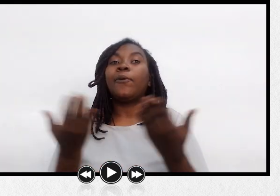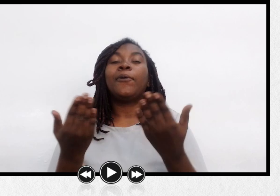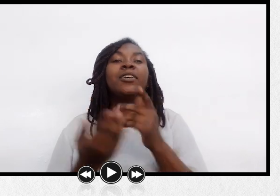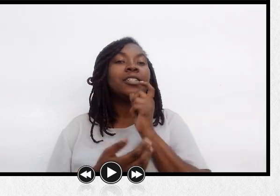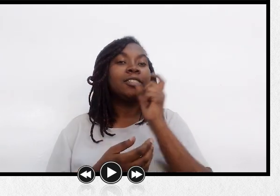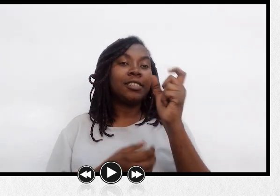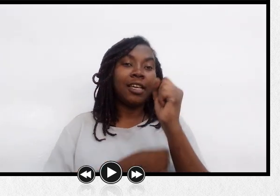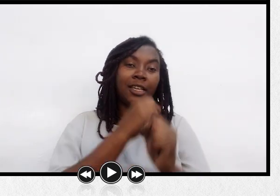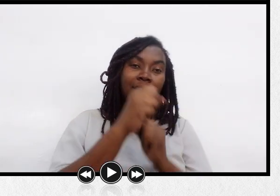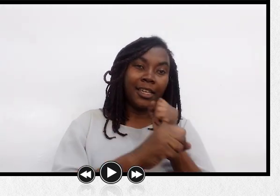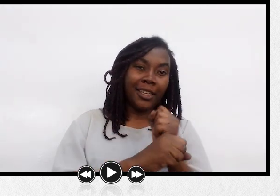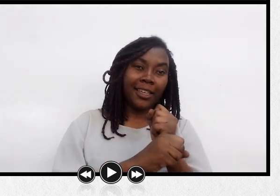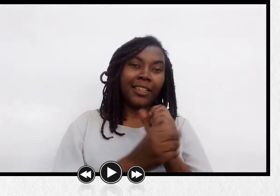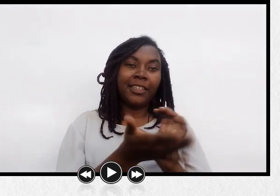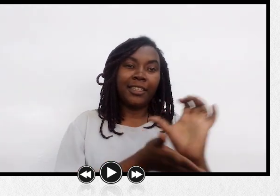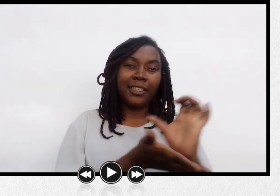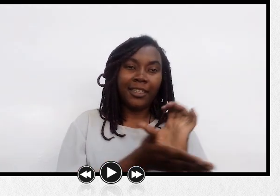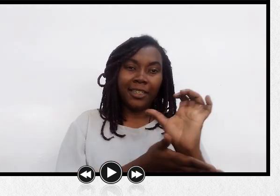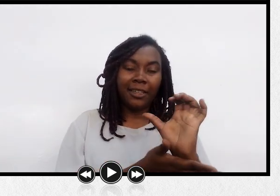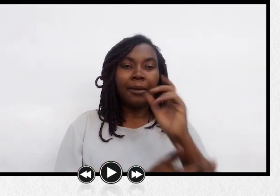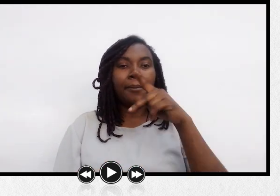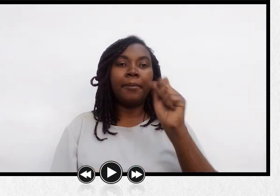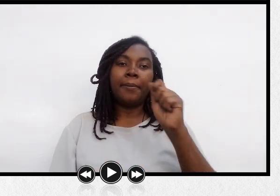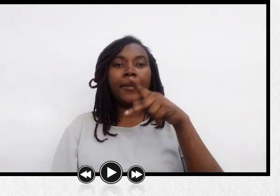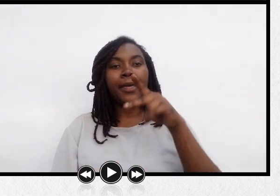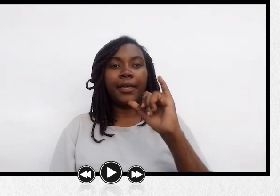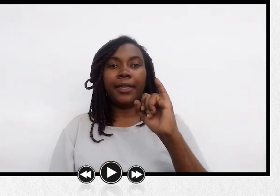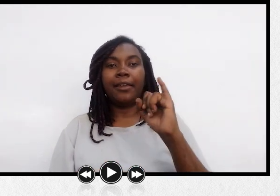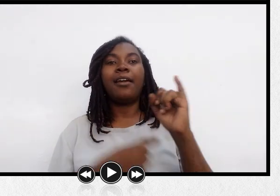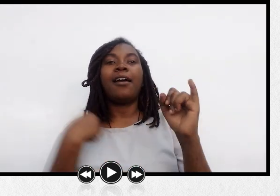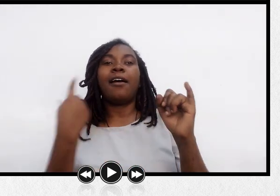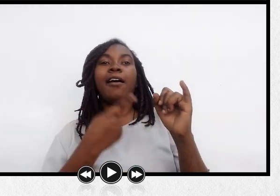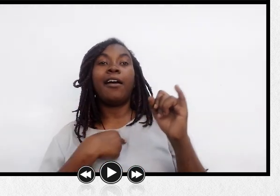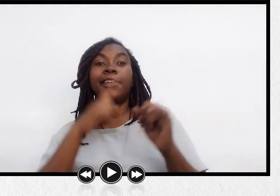planejamento anual e de investimento, que é o PAPI, que a gente